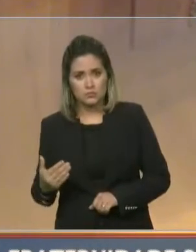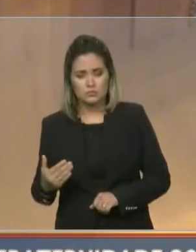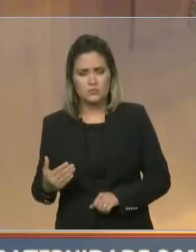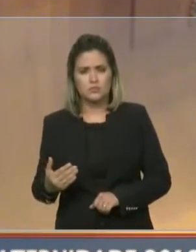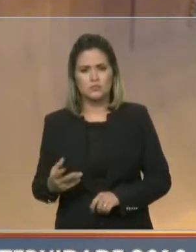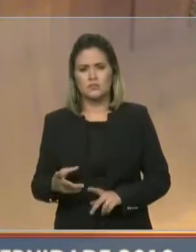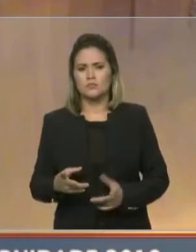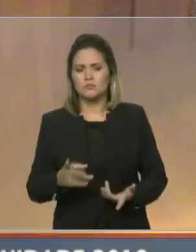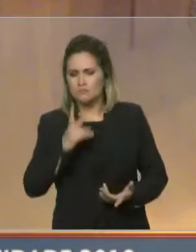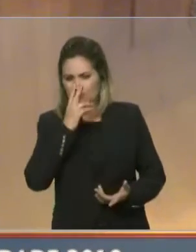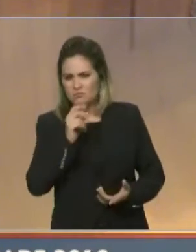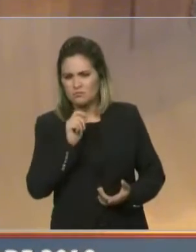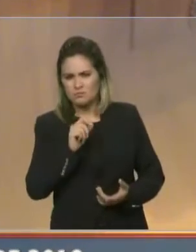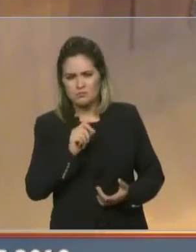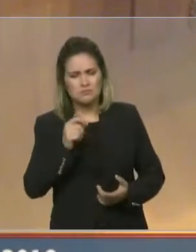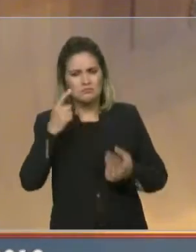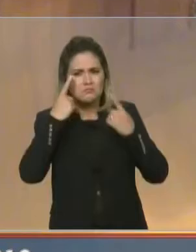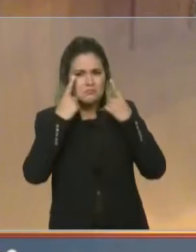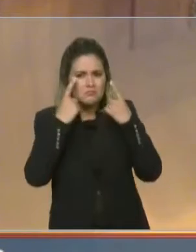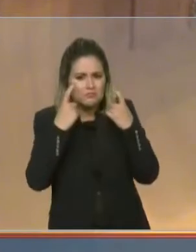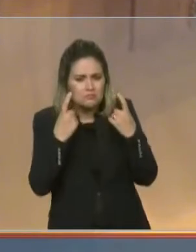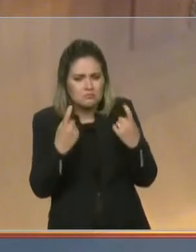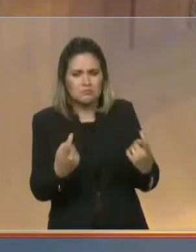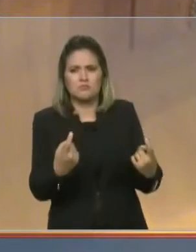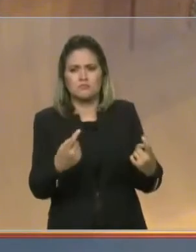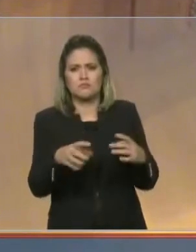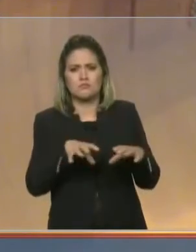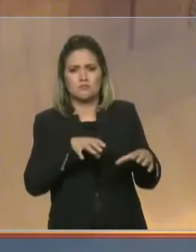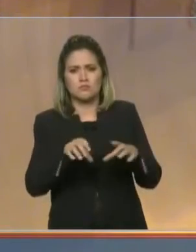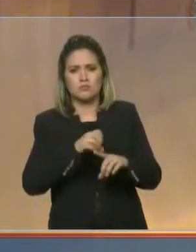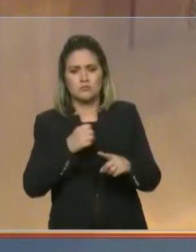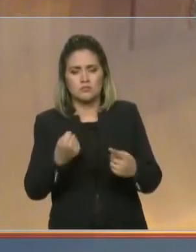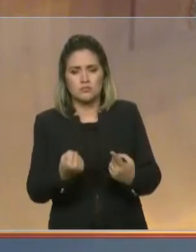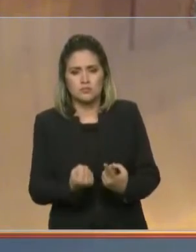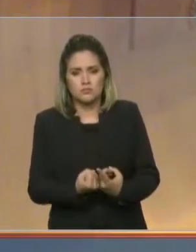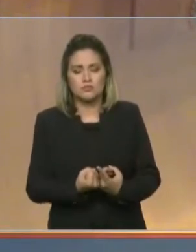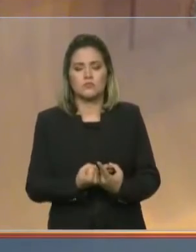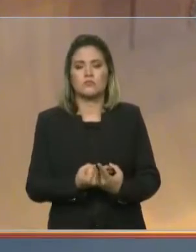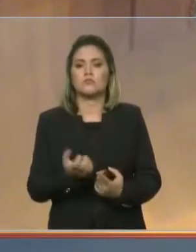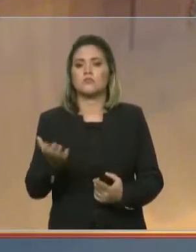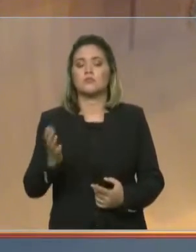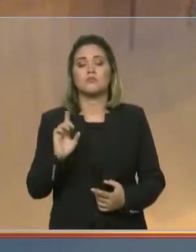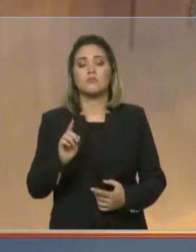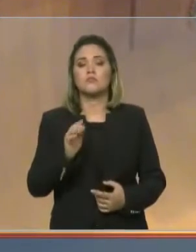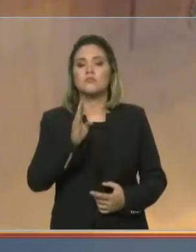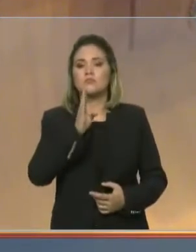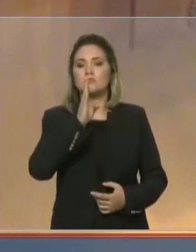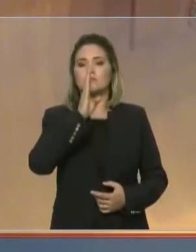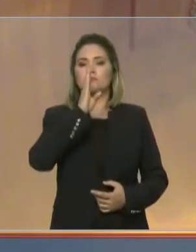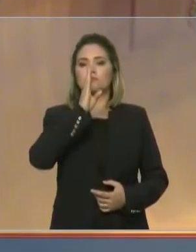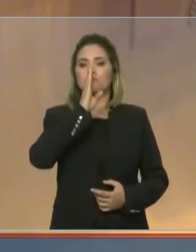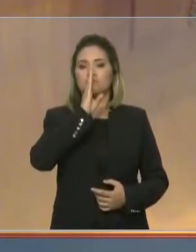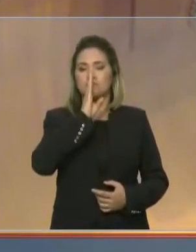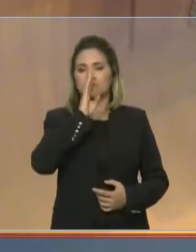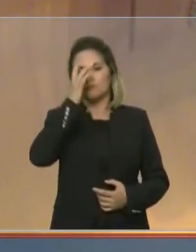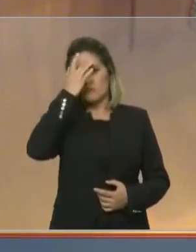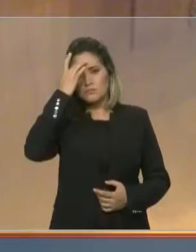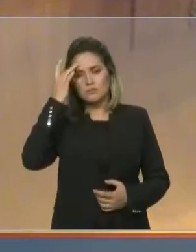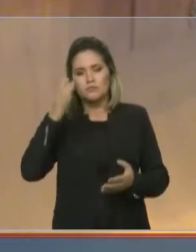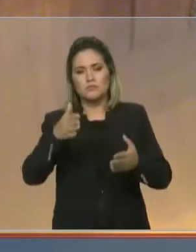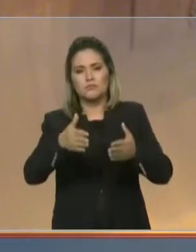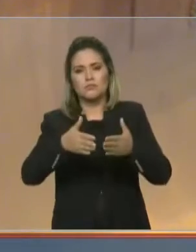movimento social, é uma forma de tentar calar a reivindicação de um direito. E